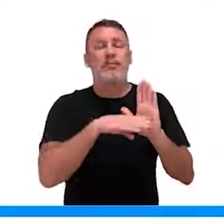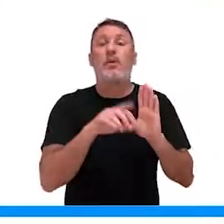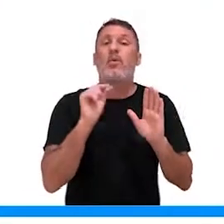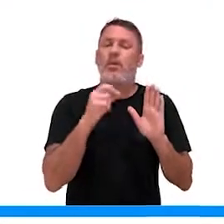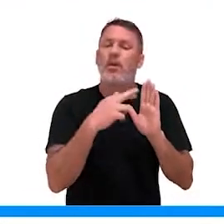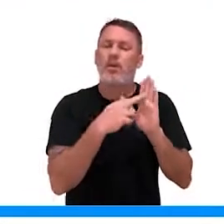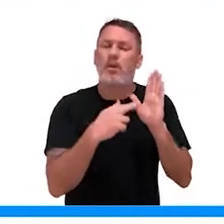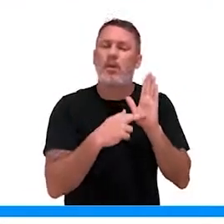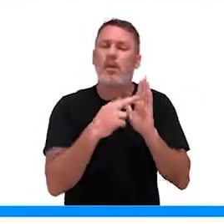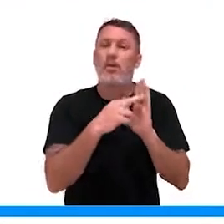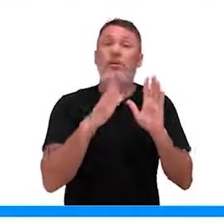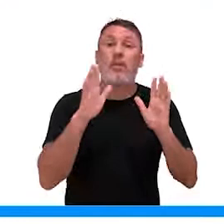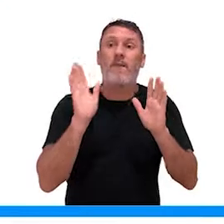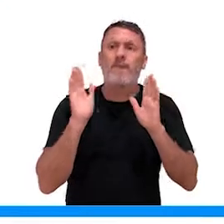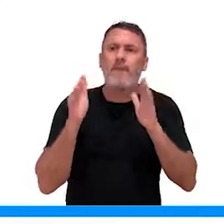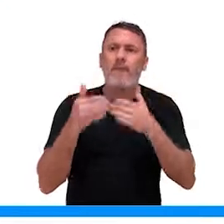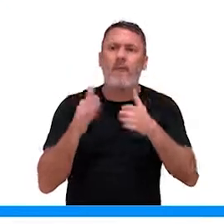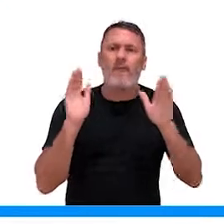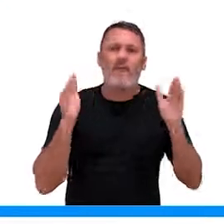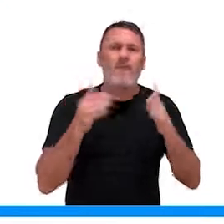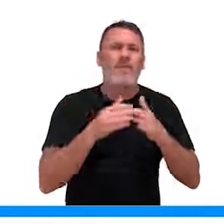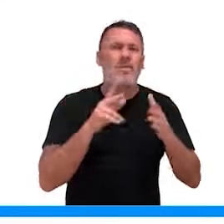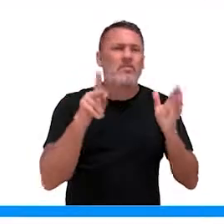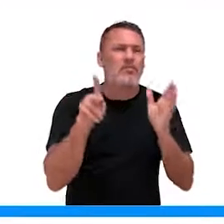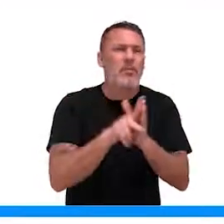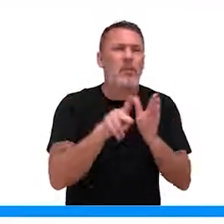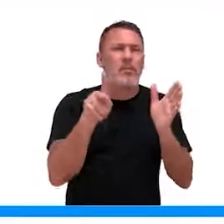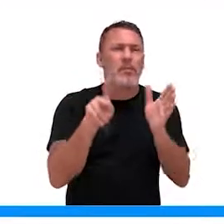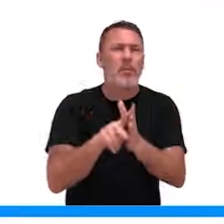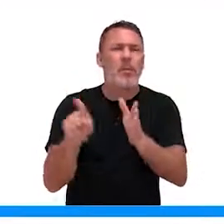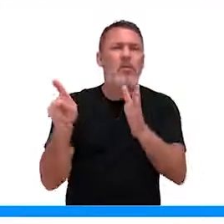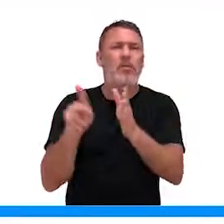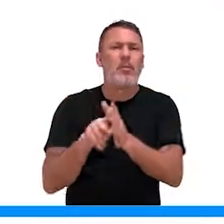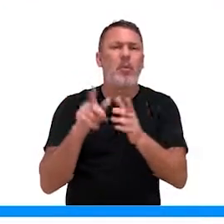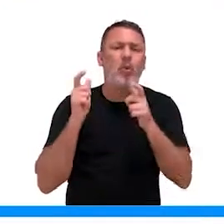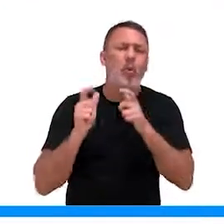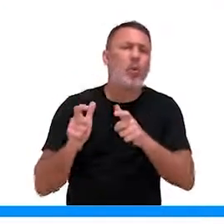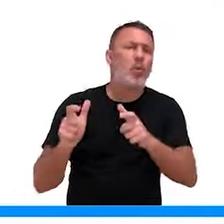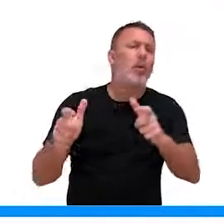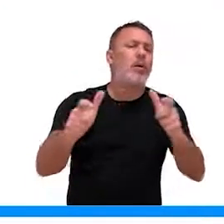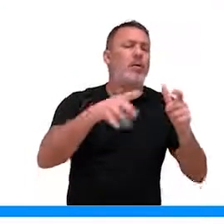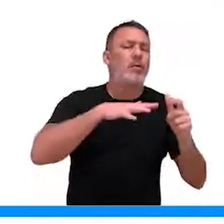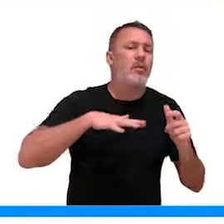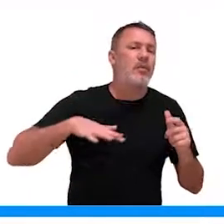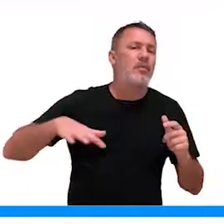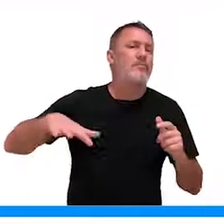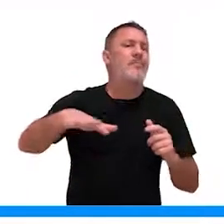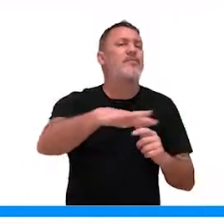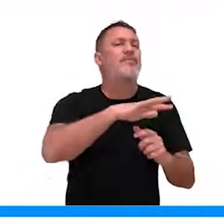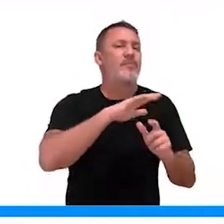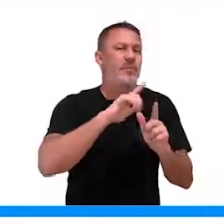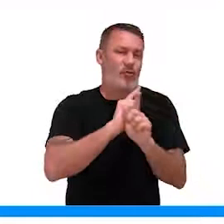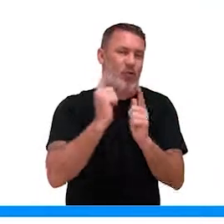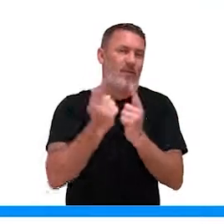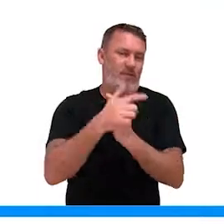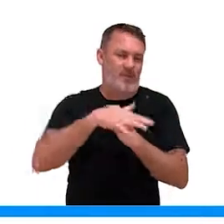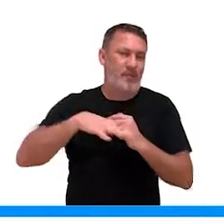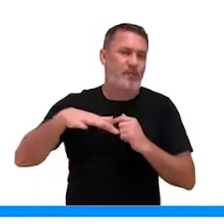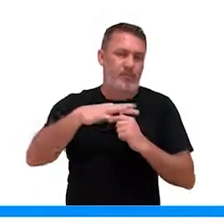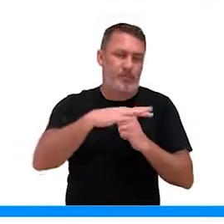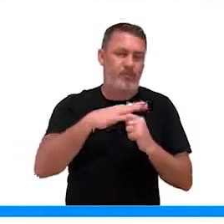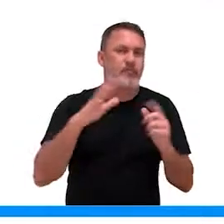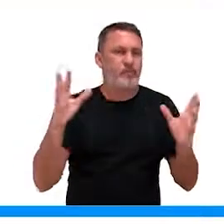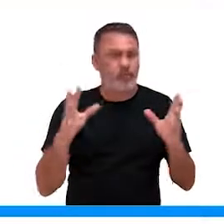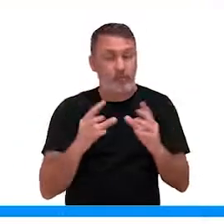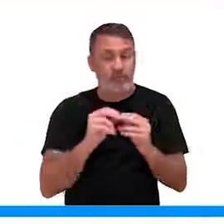características específicas de determinadas partes do espaço geográfico. Então,